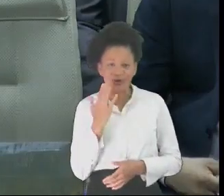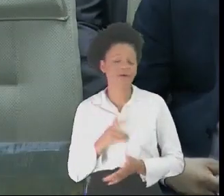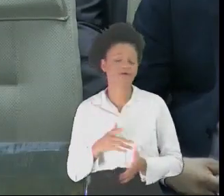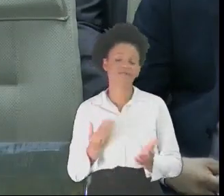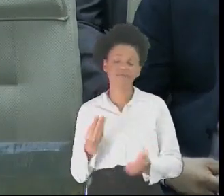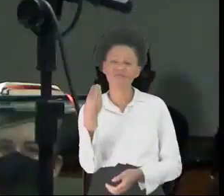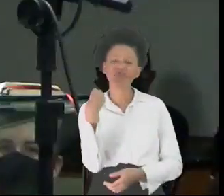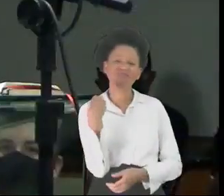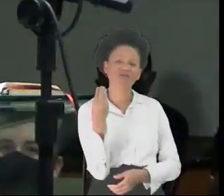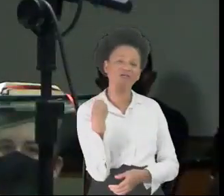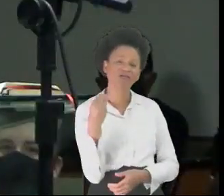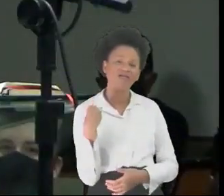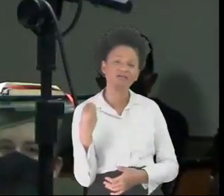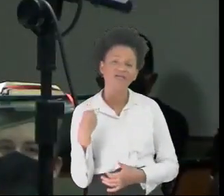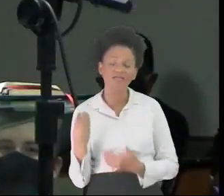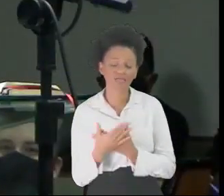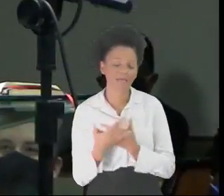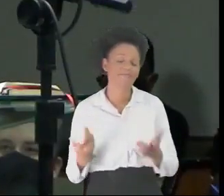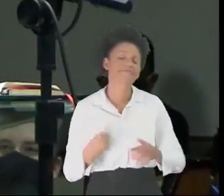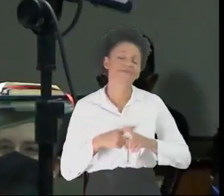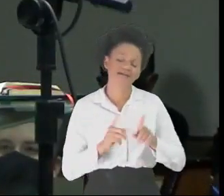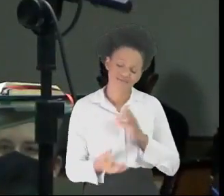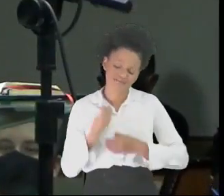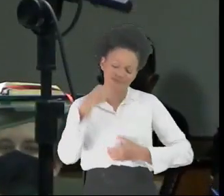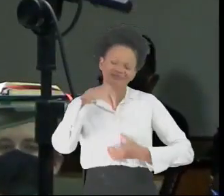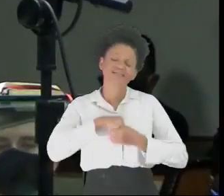mas esses cristãos ainda têm um salzinho